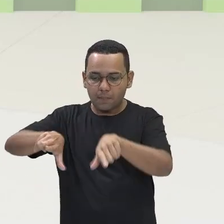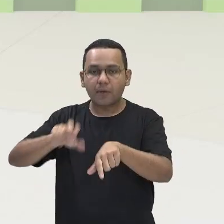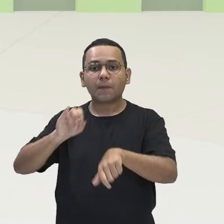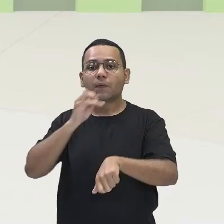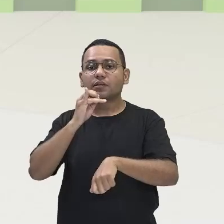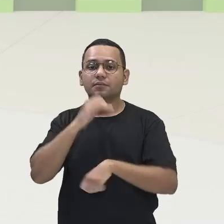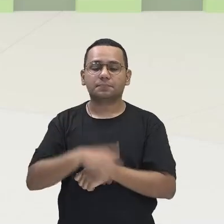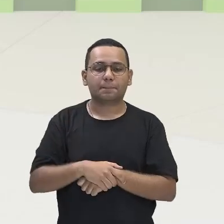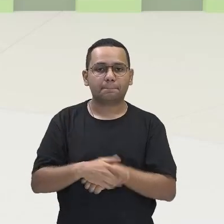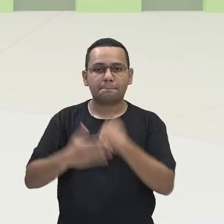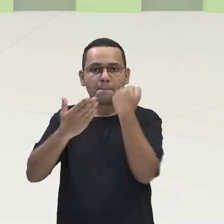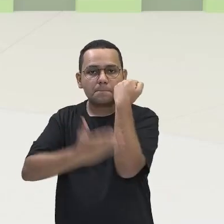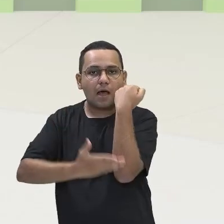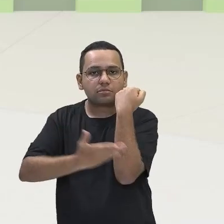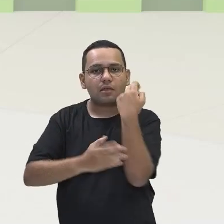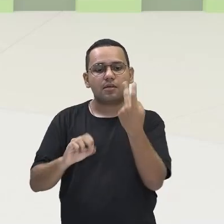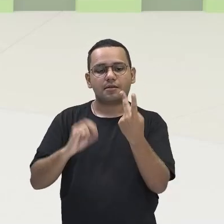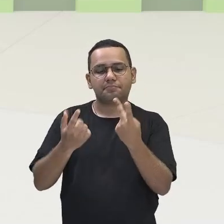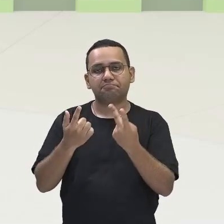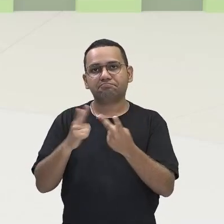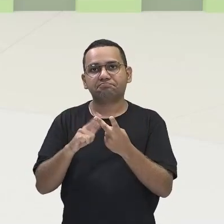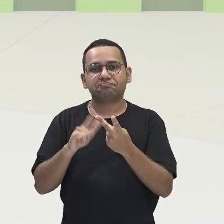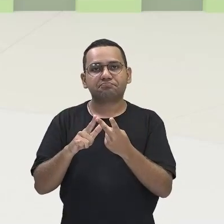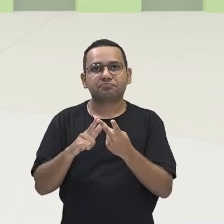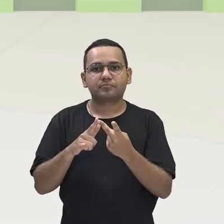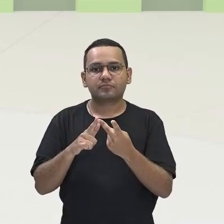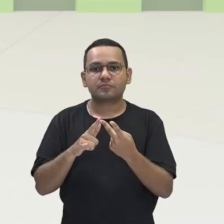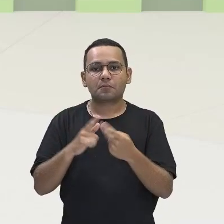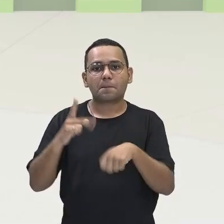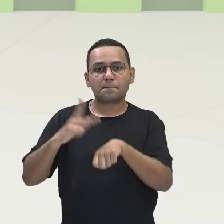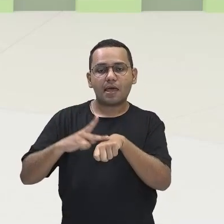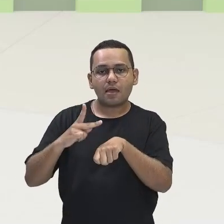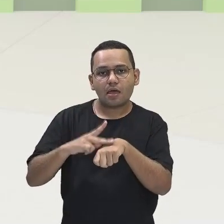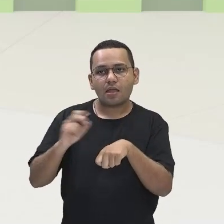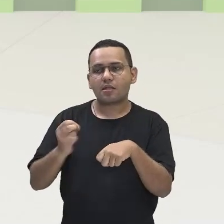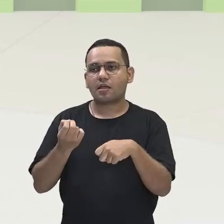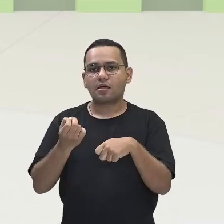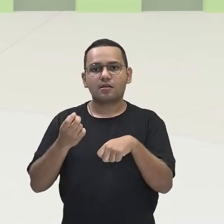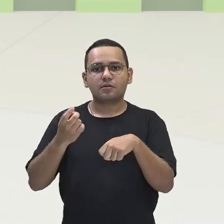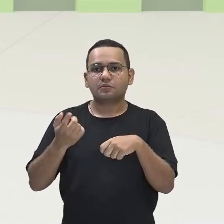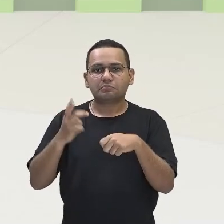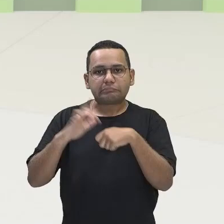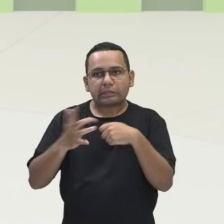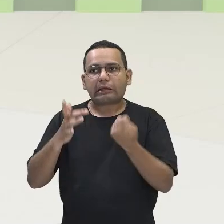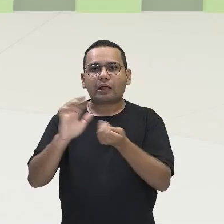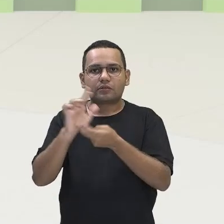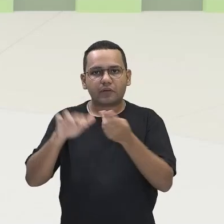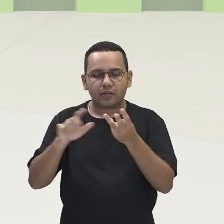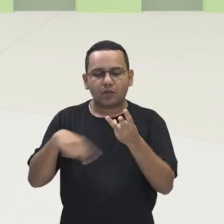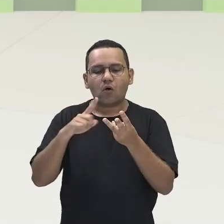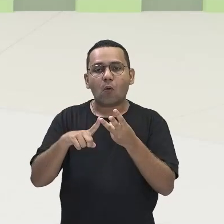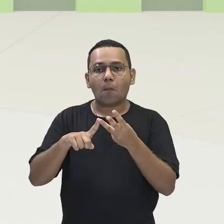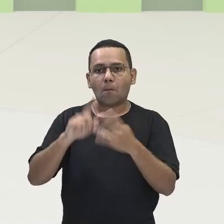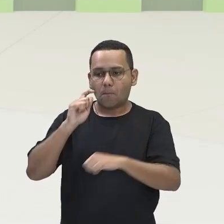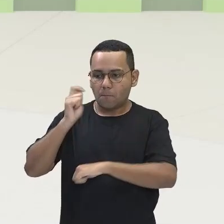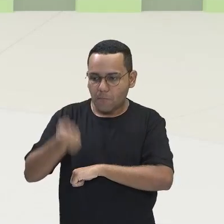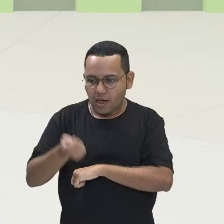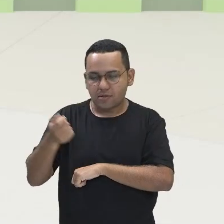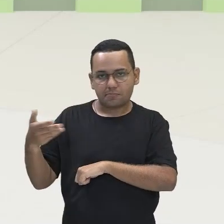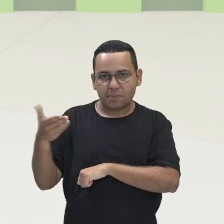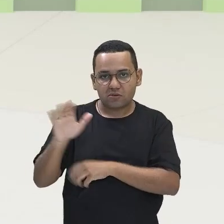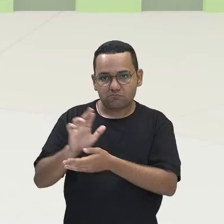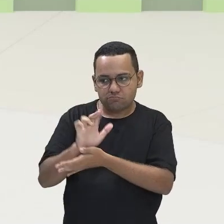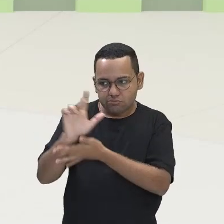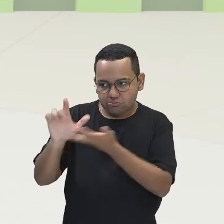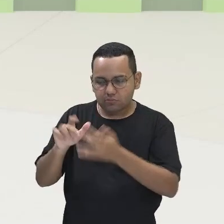madeira, né, extração de madeira, por exemplo, pesca em excesso, então, né, vai começar